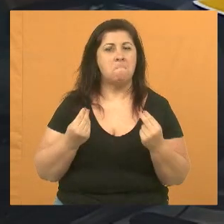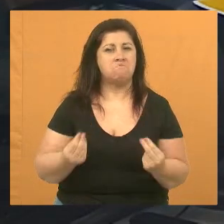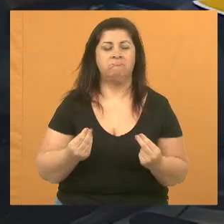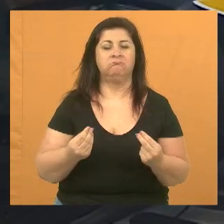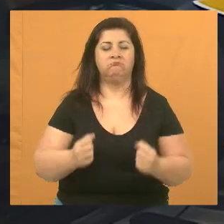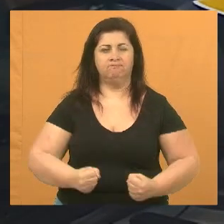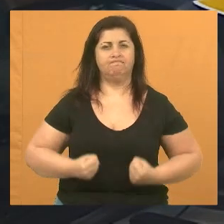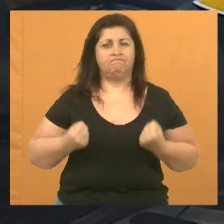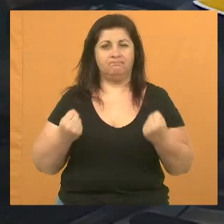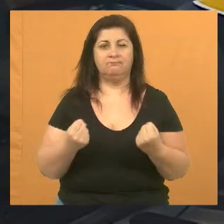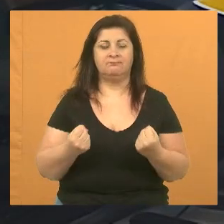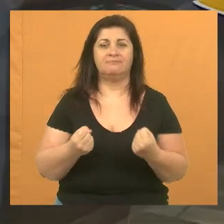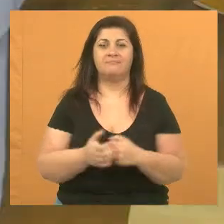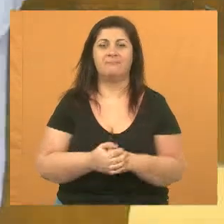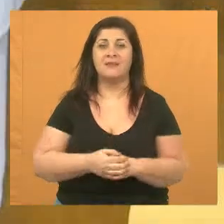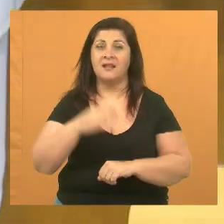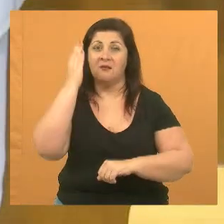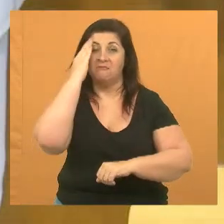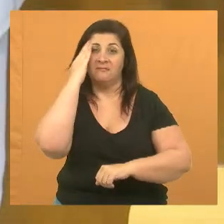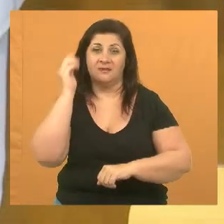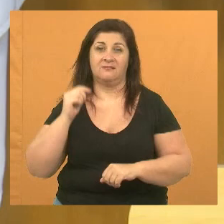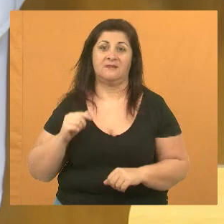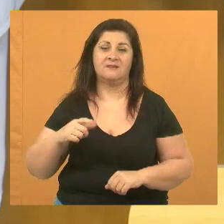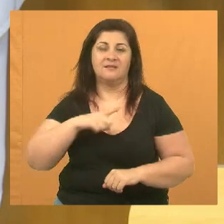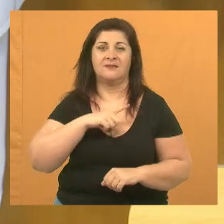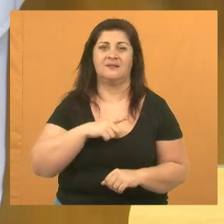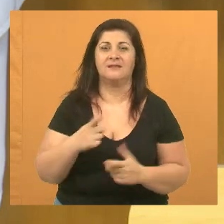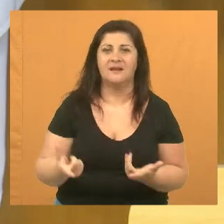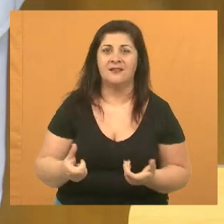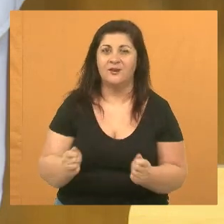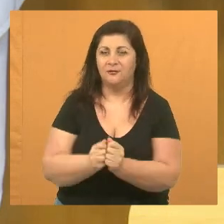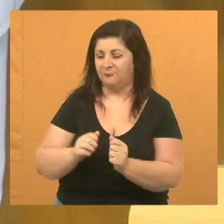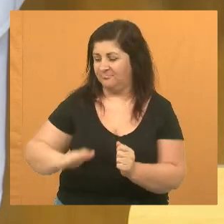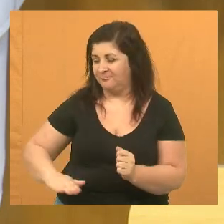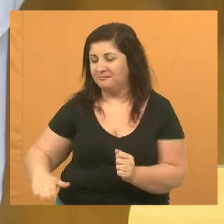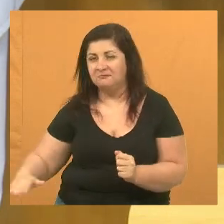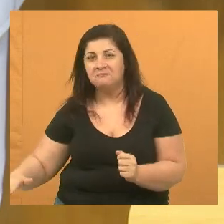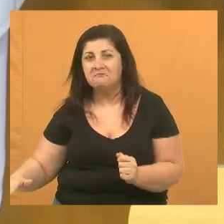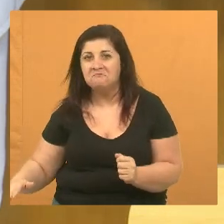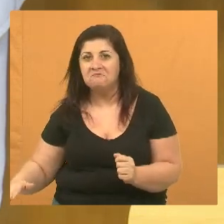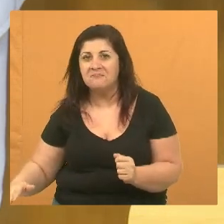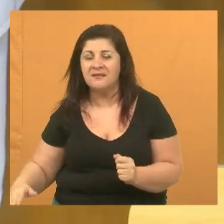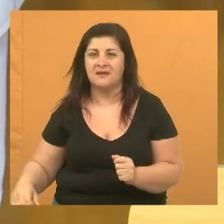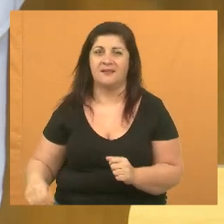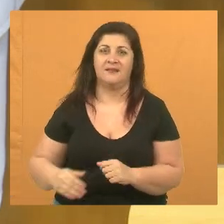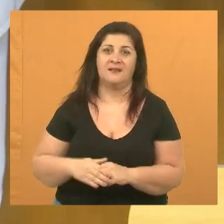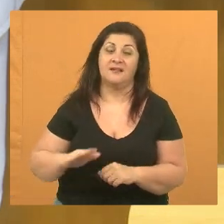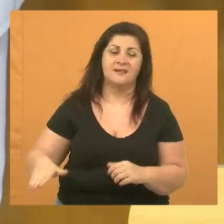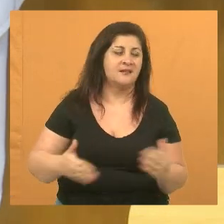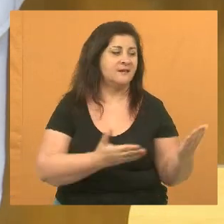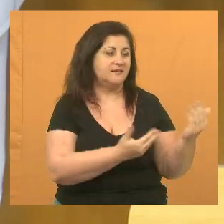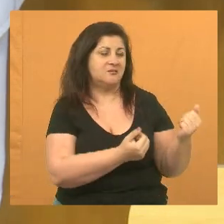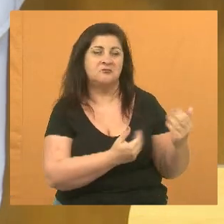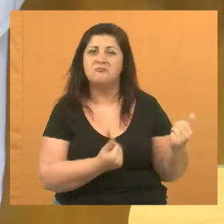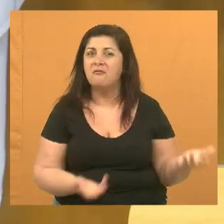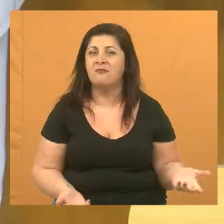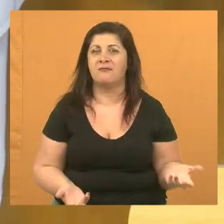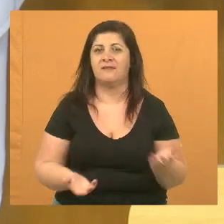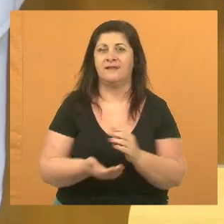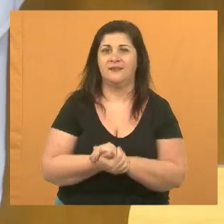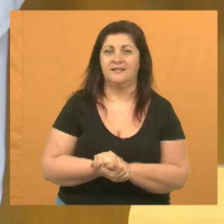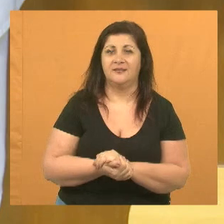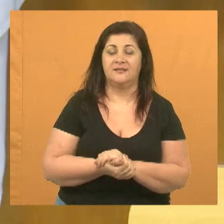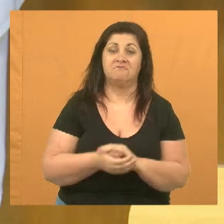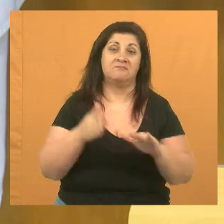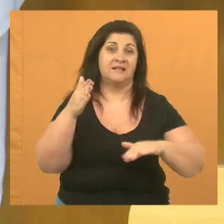audácia para saber que você vai estar com os pequenos, crianças, jovens,